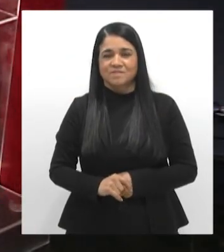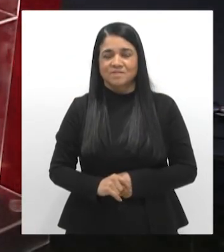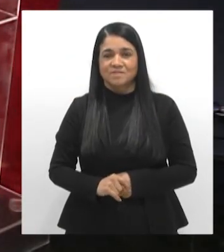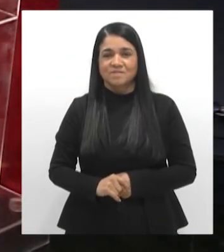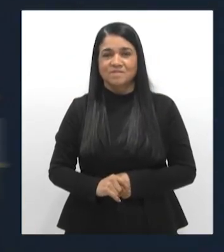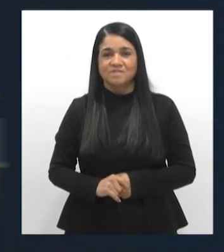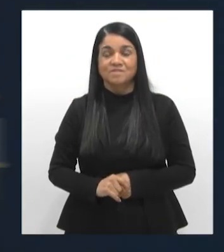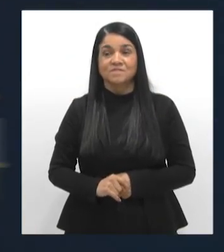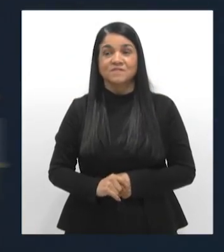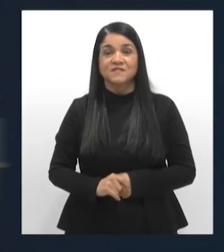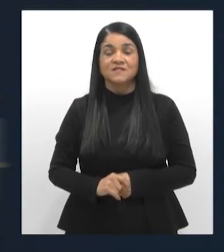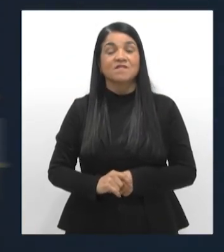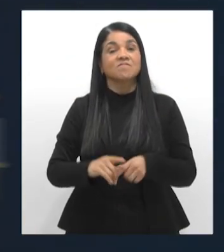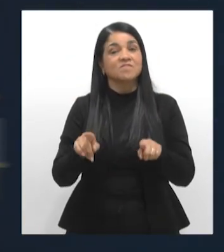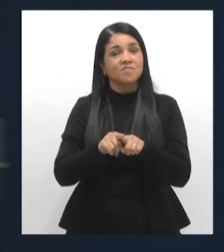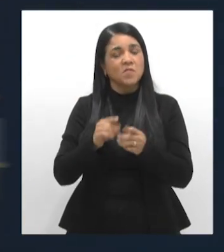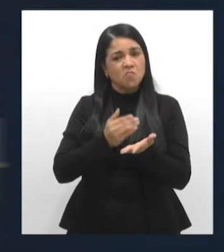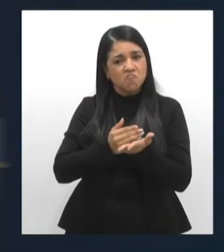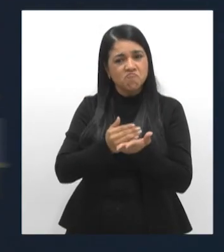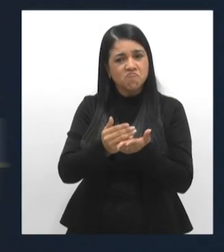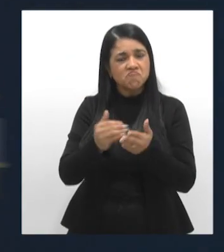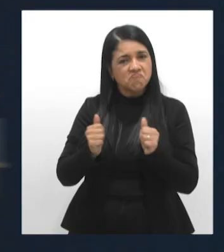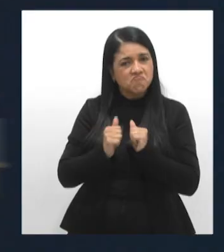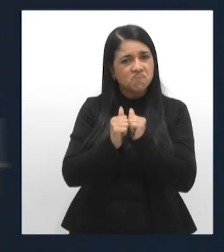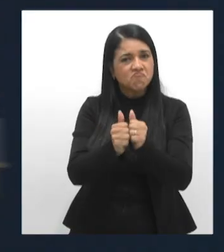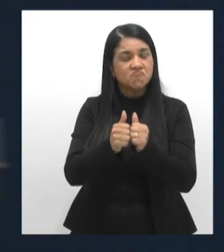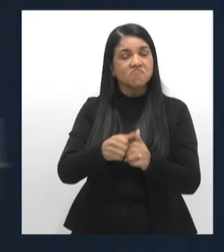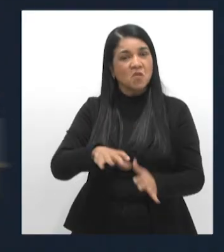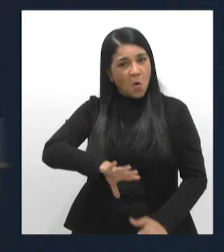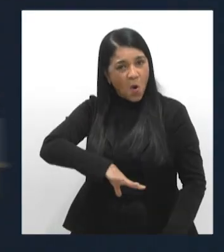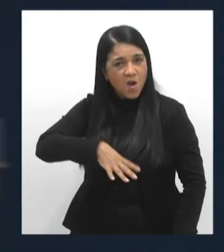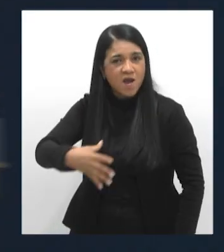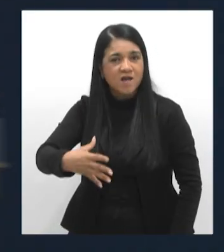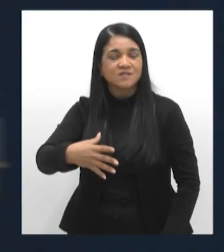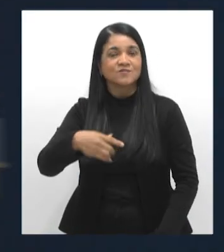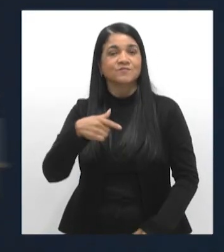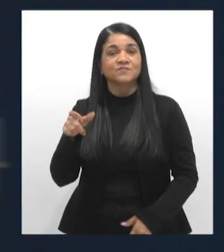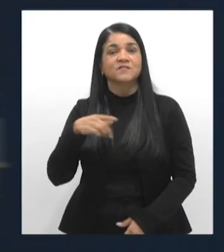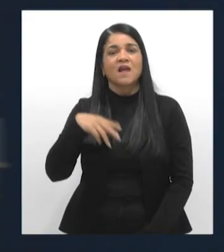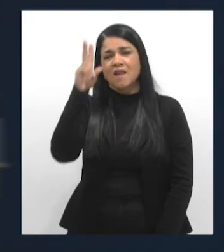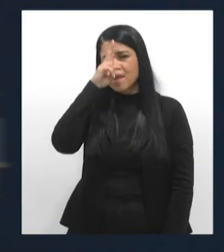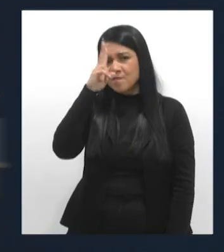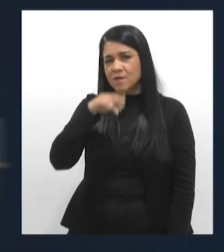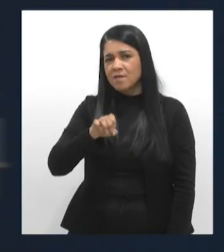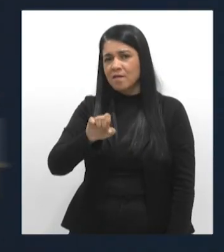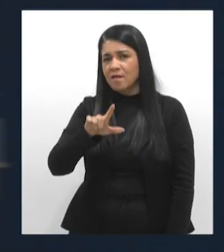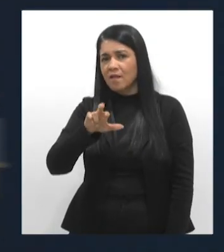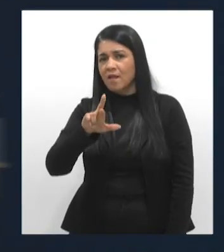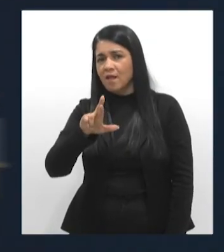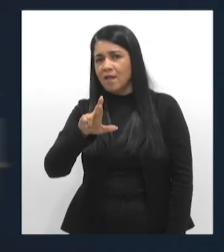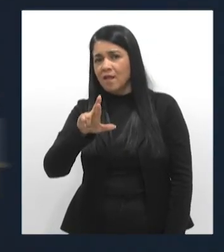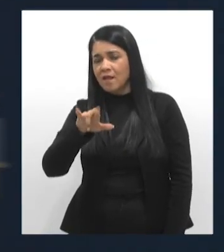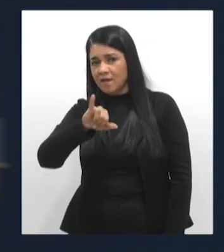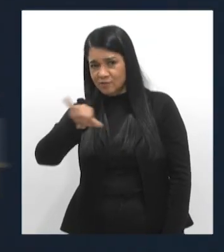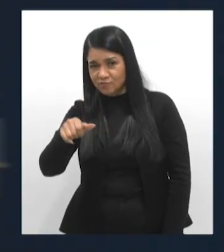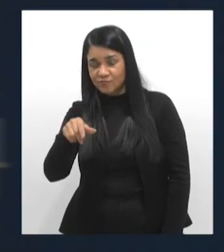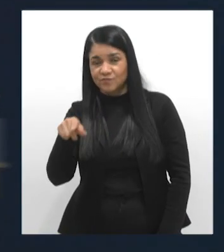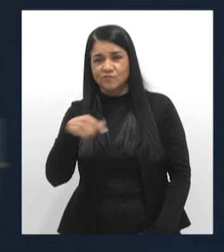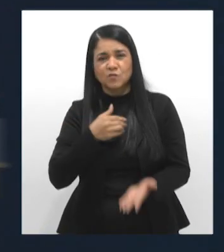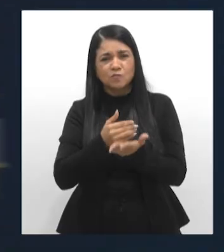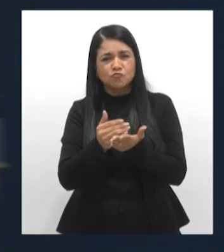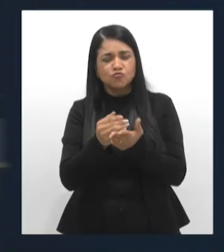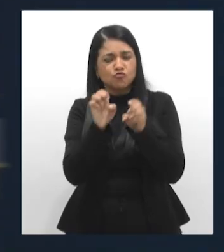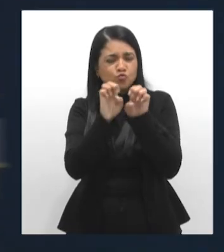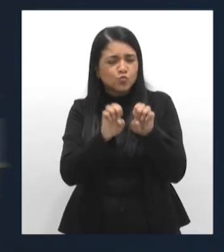Que fez parte desse início corajoso. Ela lembra que a ELERJ começou com uma estrutura